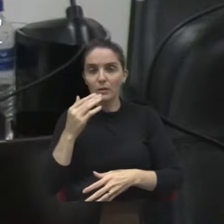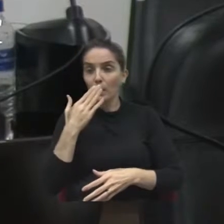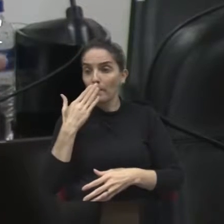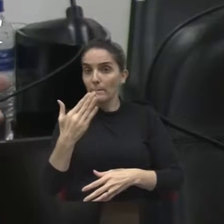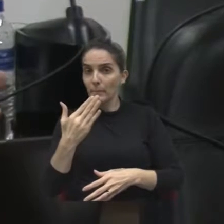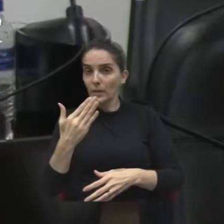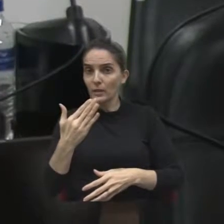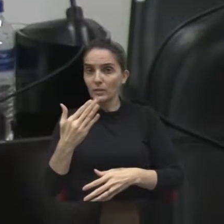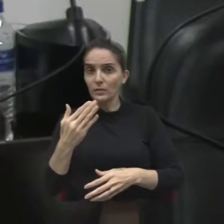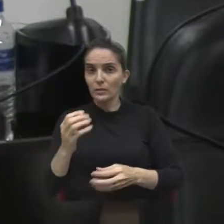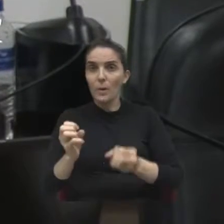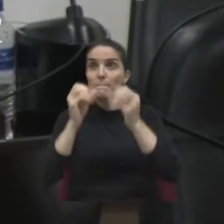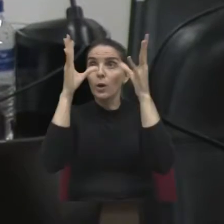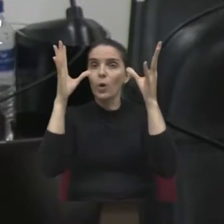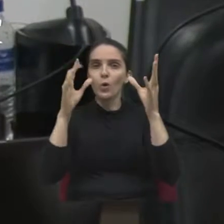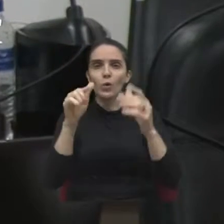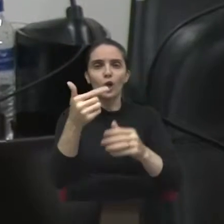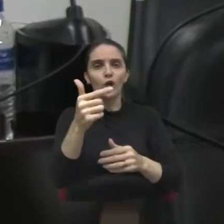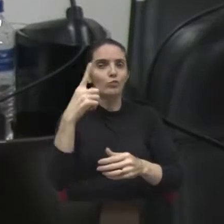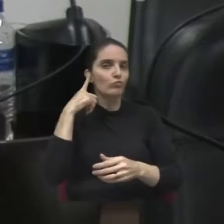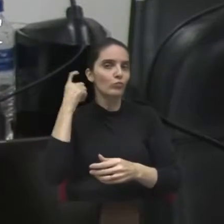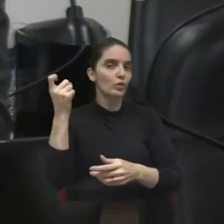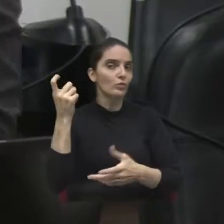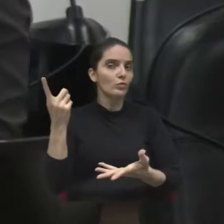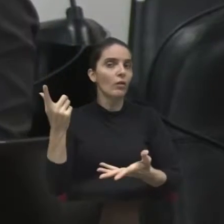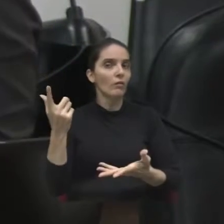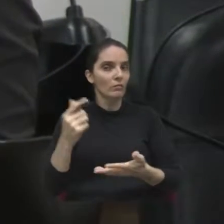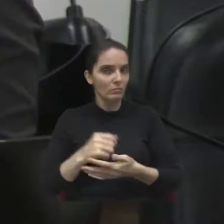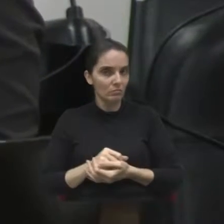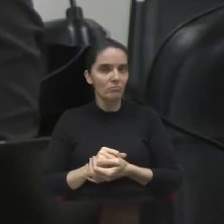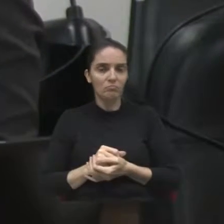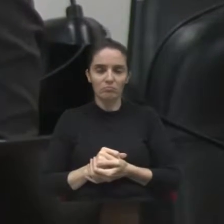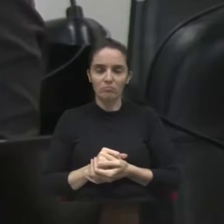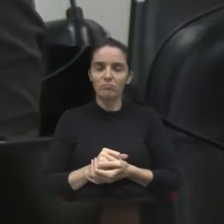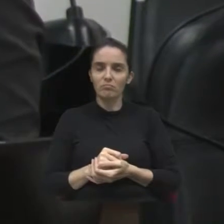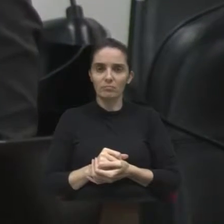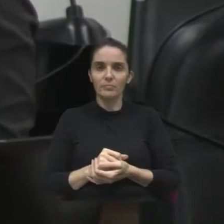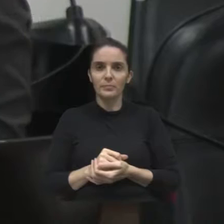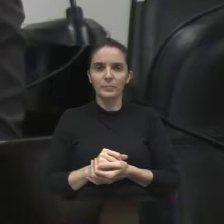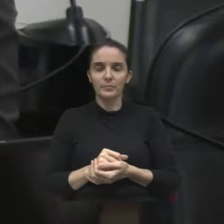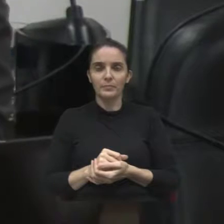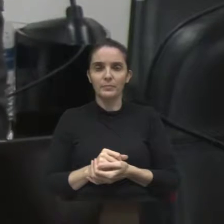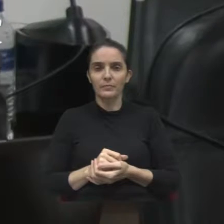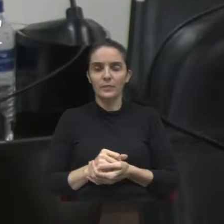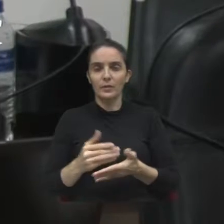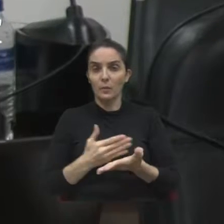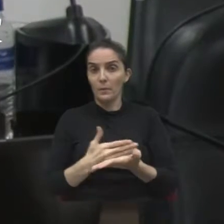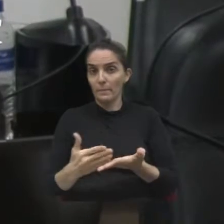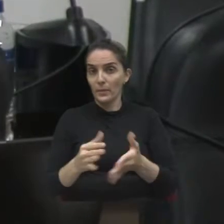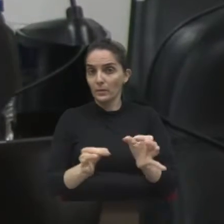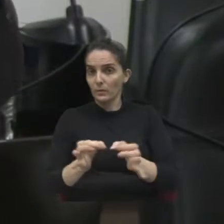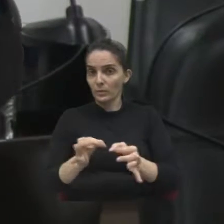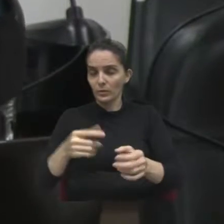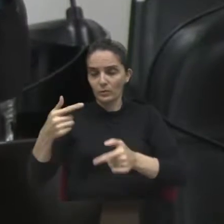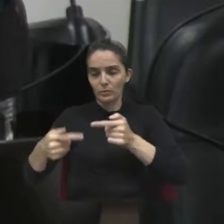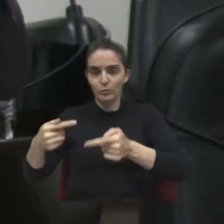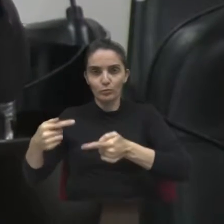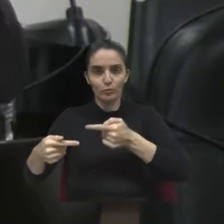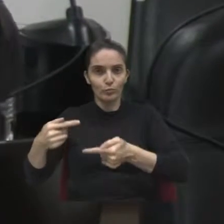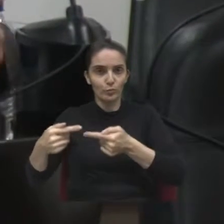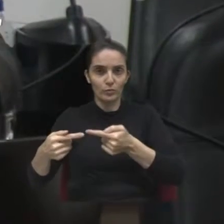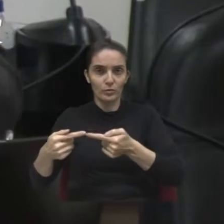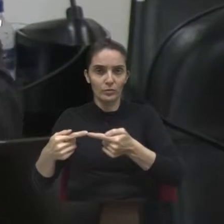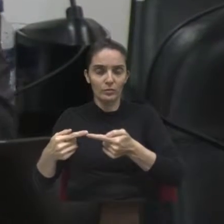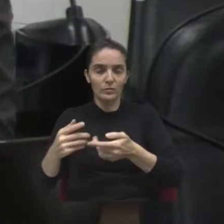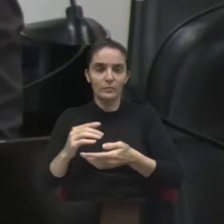em detrimento aos com estampido. Então, às vezes colocamos um projeto em discussão, às vezes ele